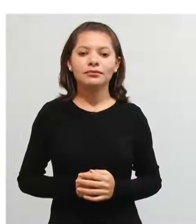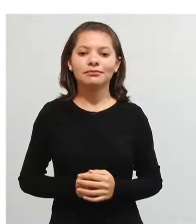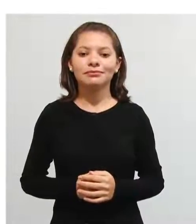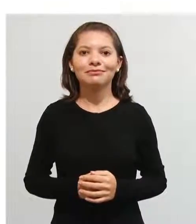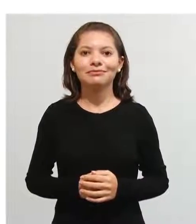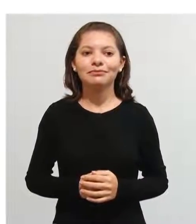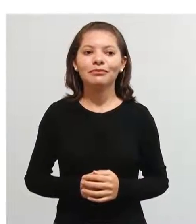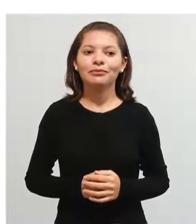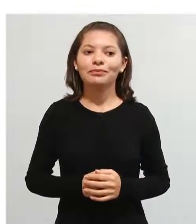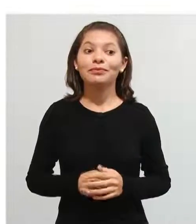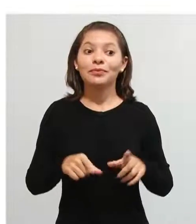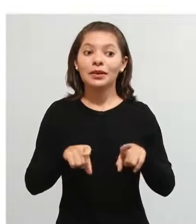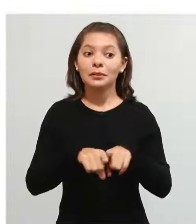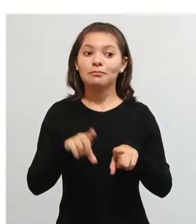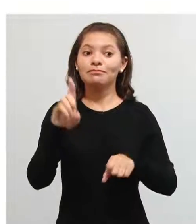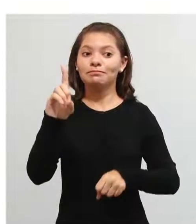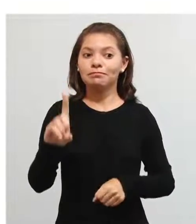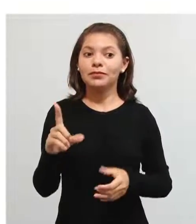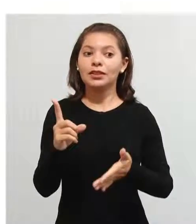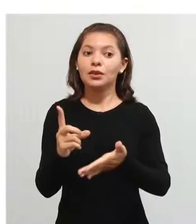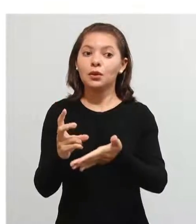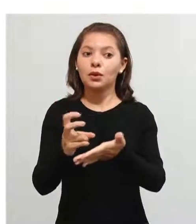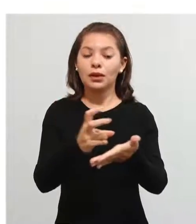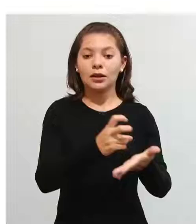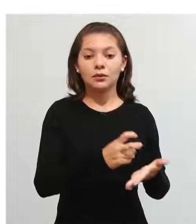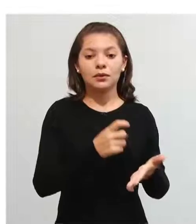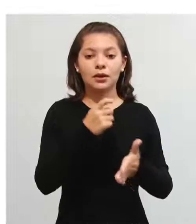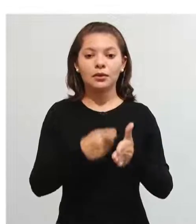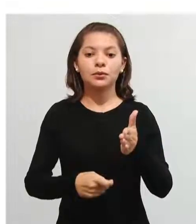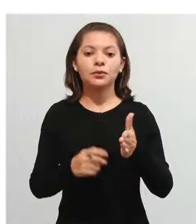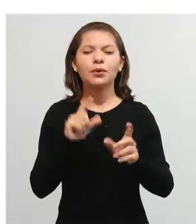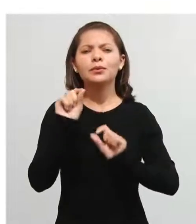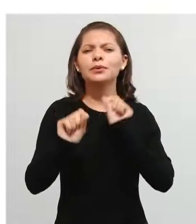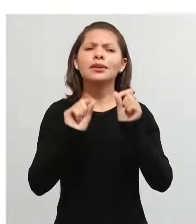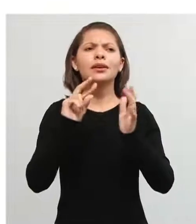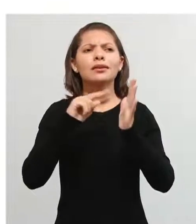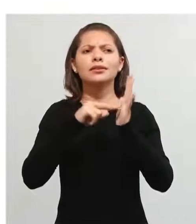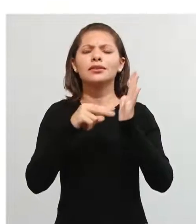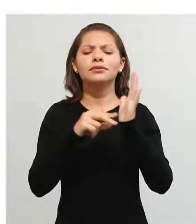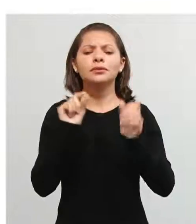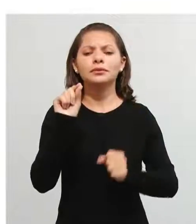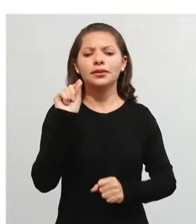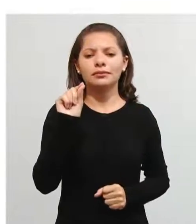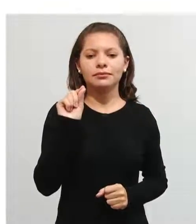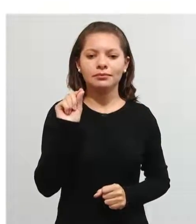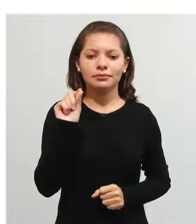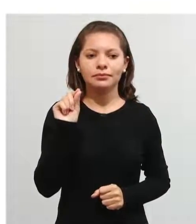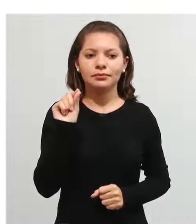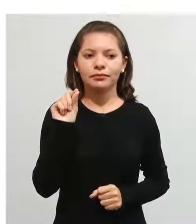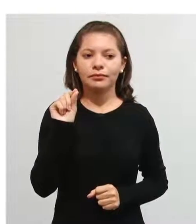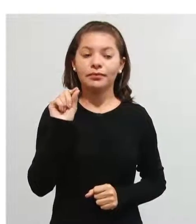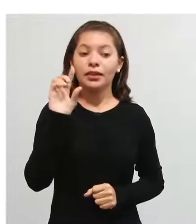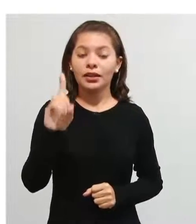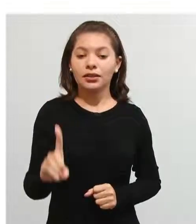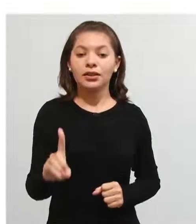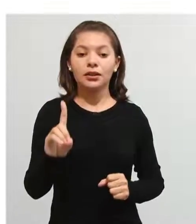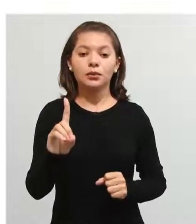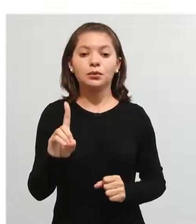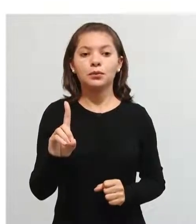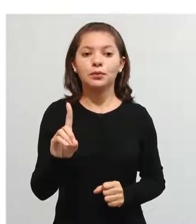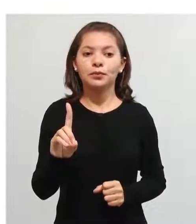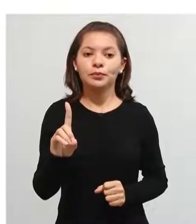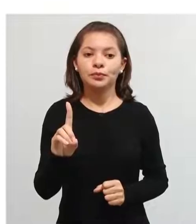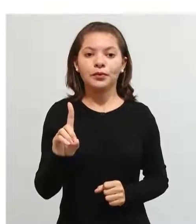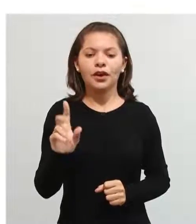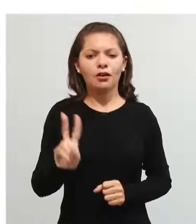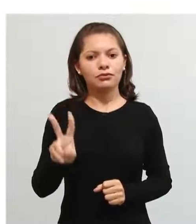Temos aqui o direito tributário. Vamos falar sobre o que é o direito tributário, né? O direito tributário, ele detém